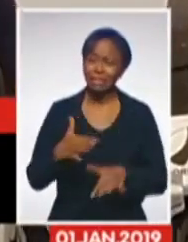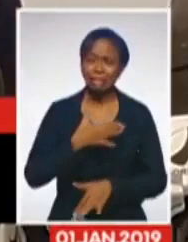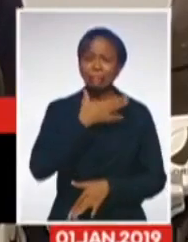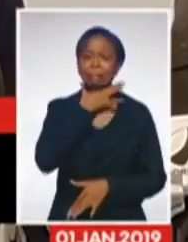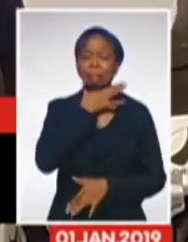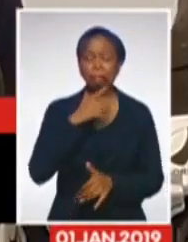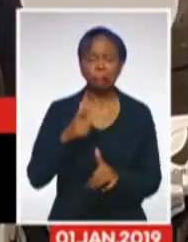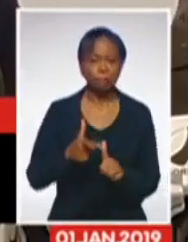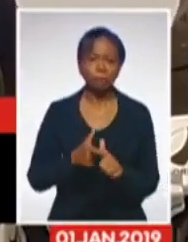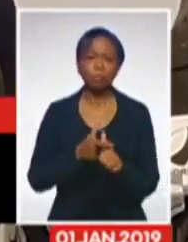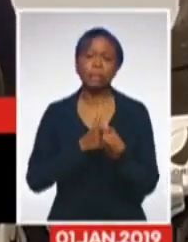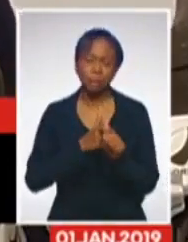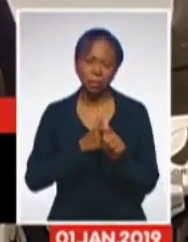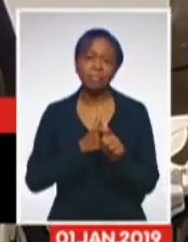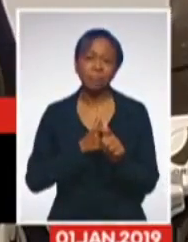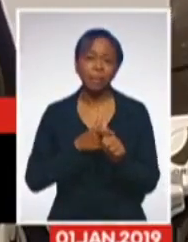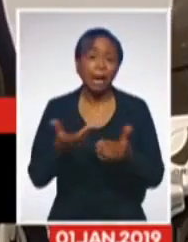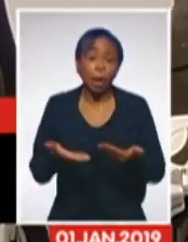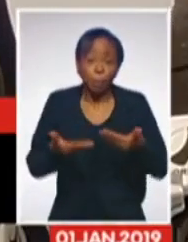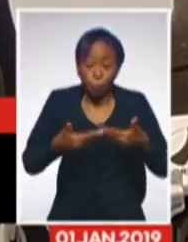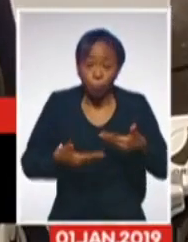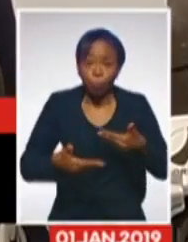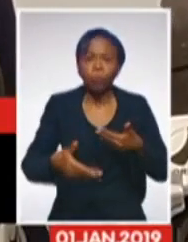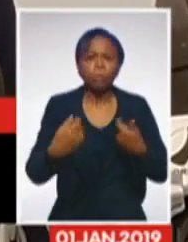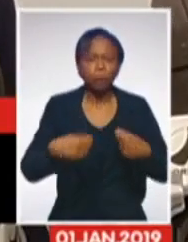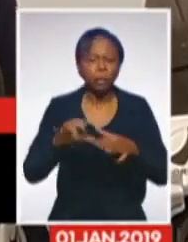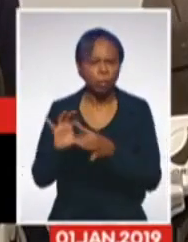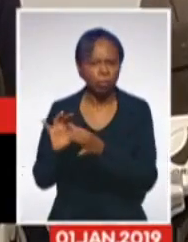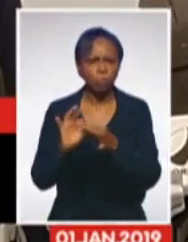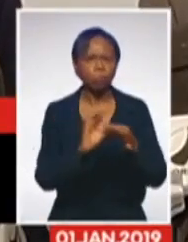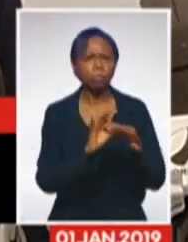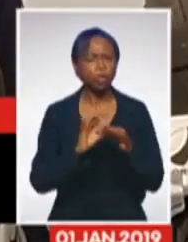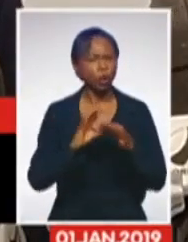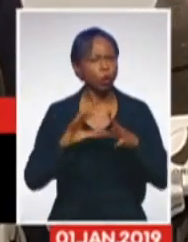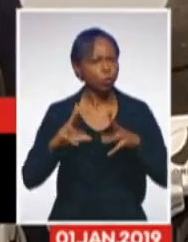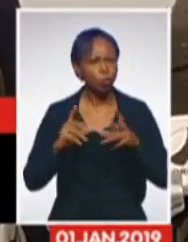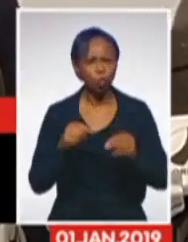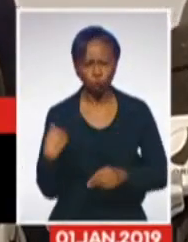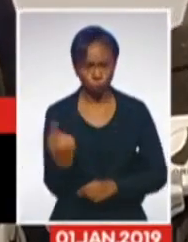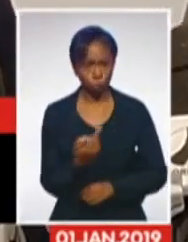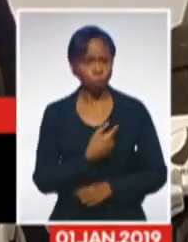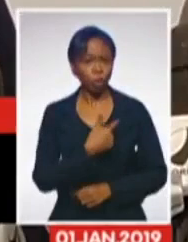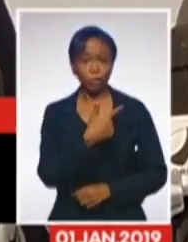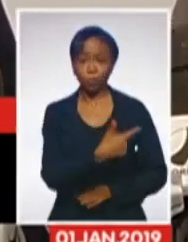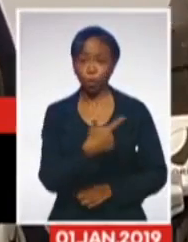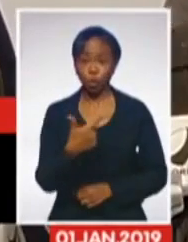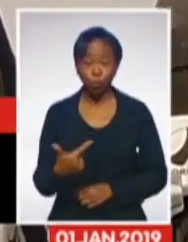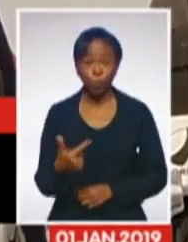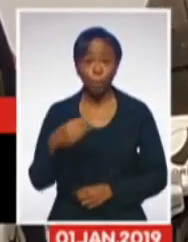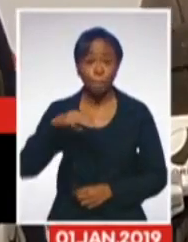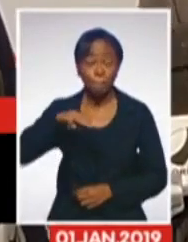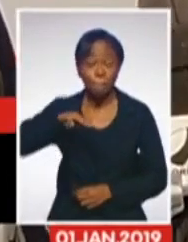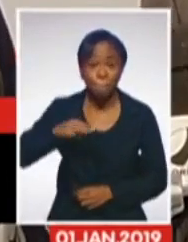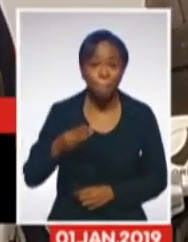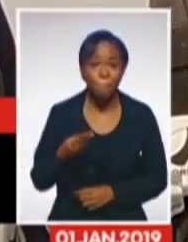E a partir de agora precisamos de união, todos nós, os 22 milhões de mineiros.